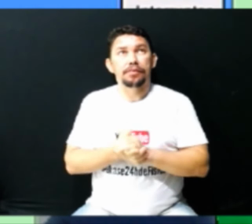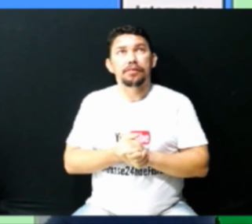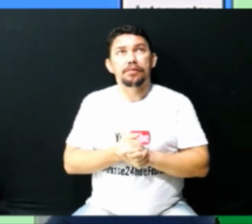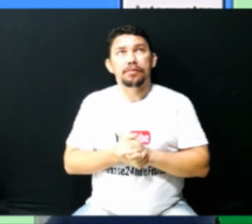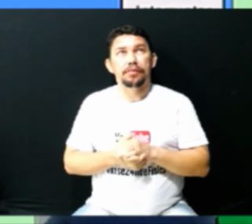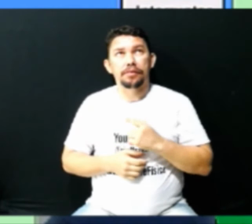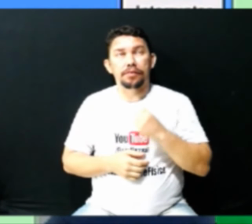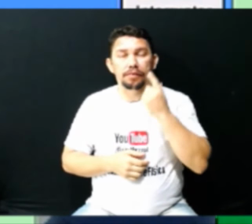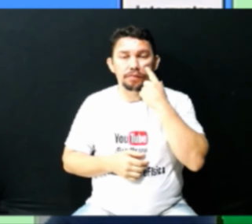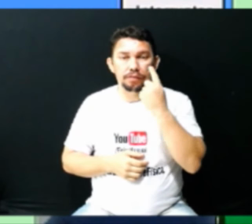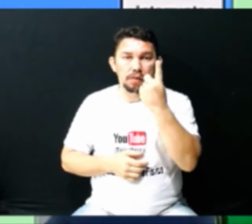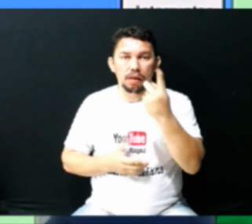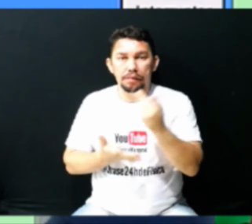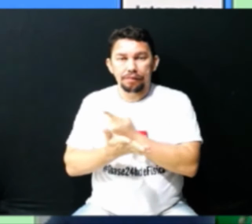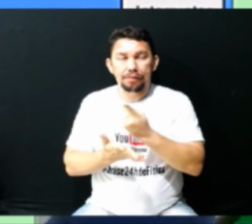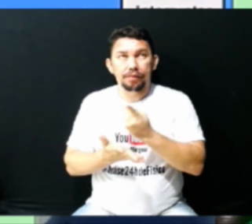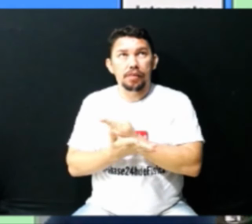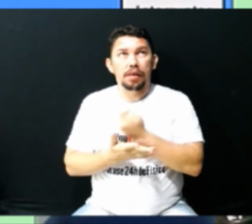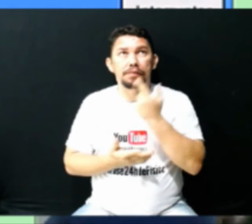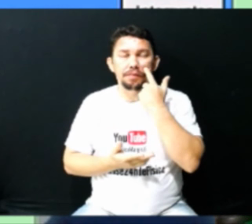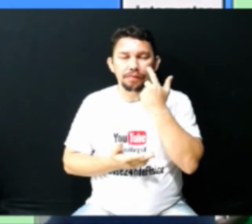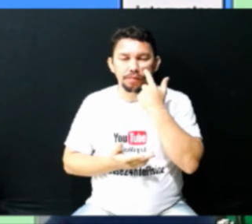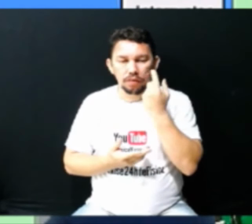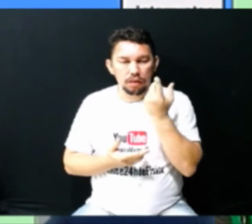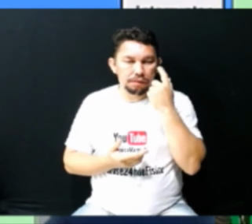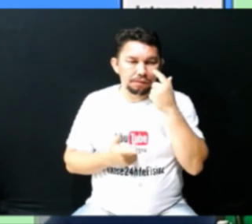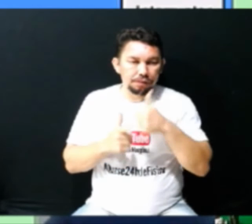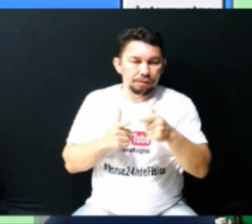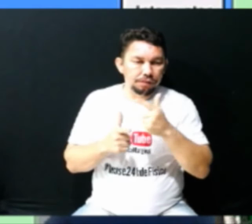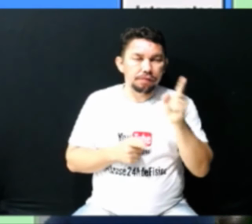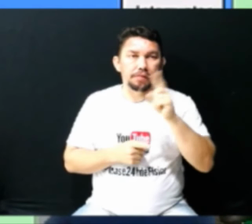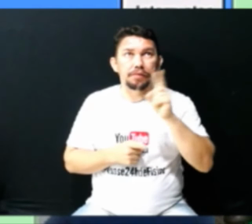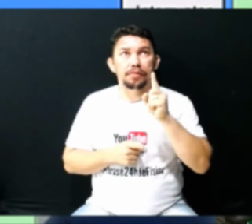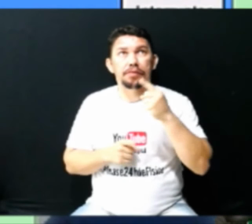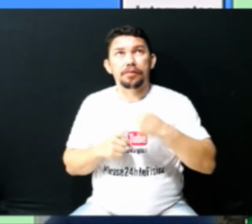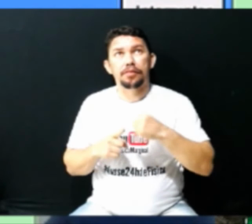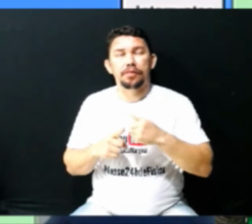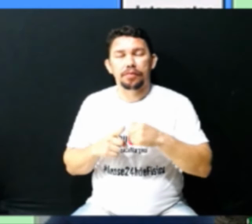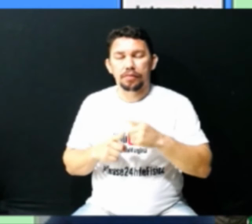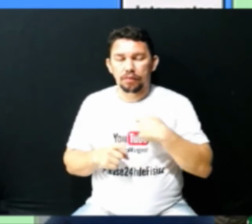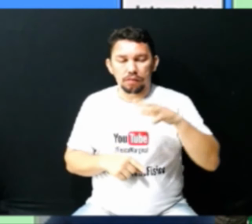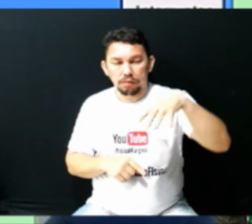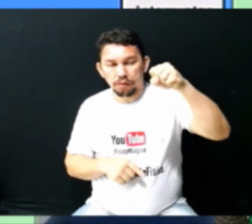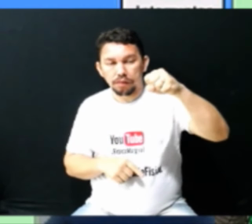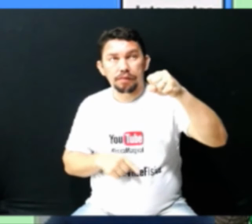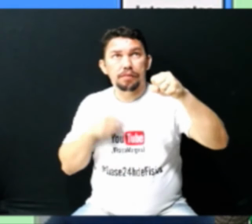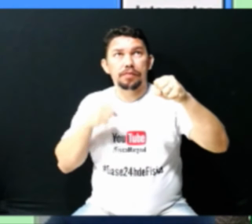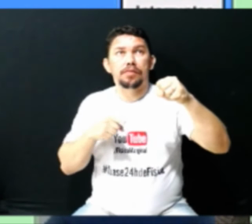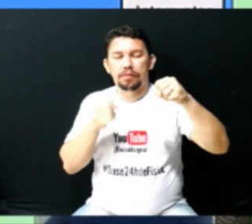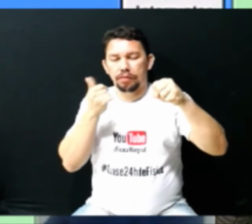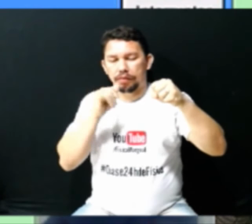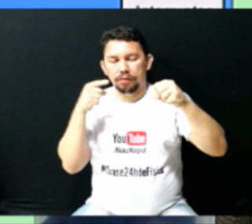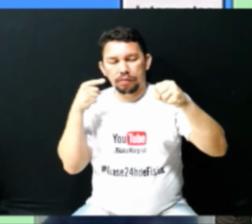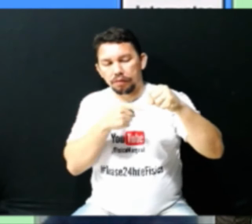errado. Esse amperímetro errado não chega a ser um problema, ele só apenas vai apagar a lâmpada. Por quê? Porque a corrente vai passar toda